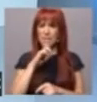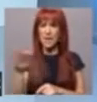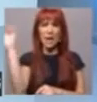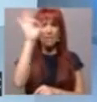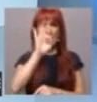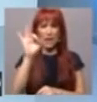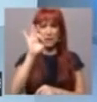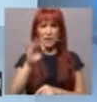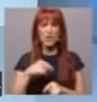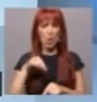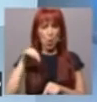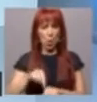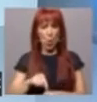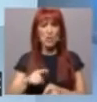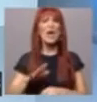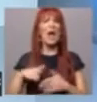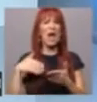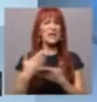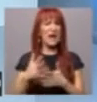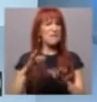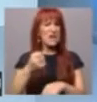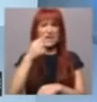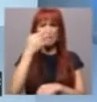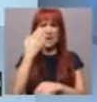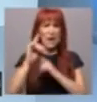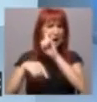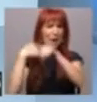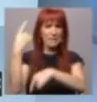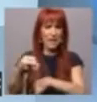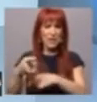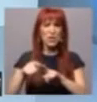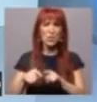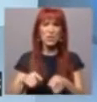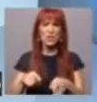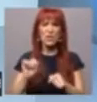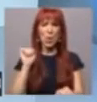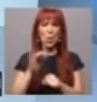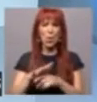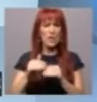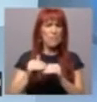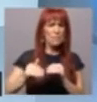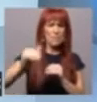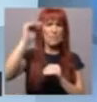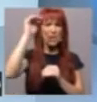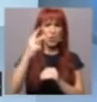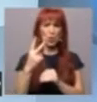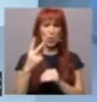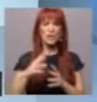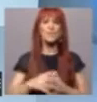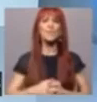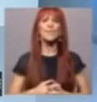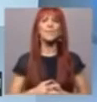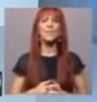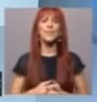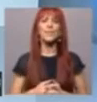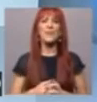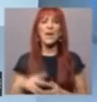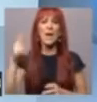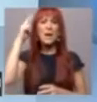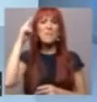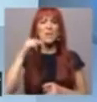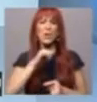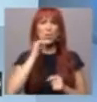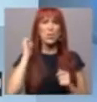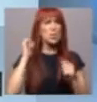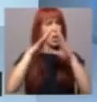amarelo para o dia 2 e até ao final da manhã da manhã para ondas de sueste superiores a 2 metros. Na Madeira,